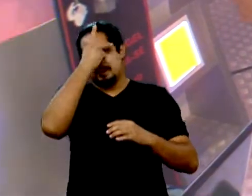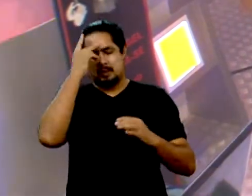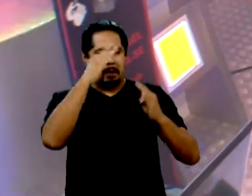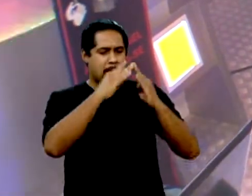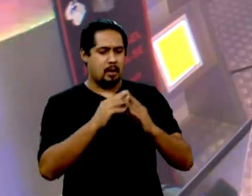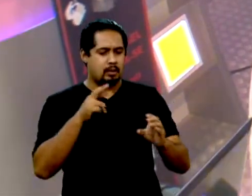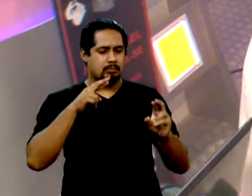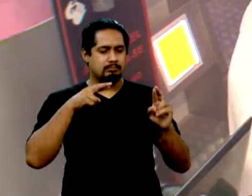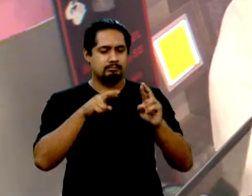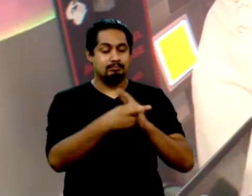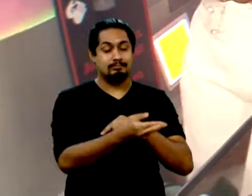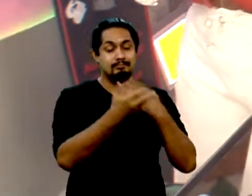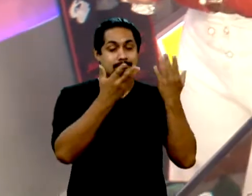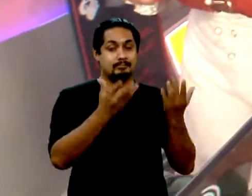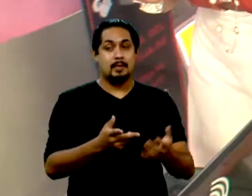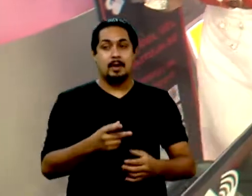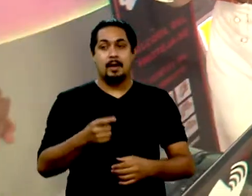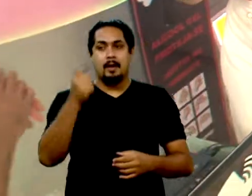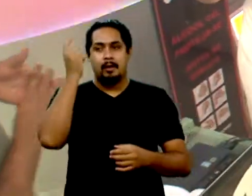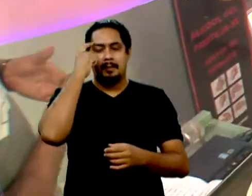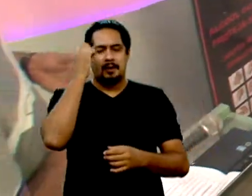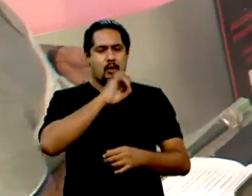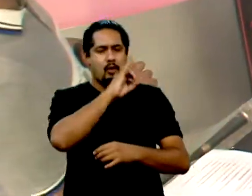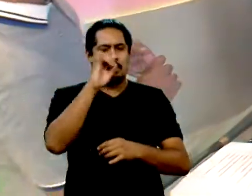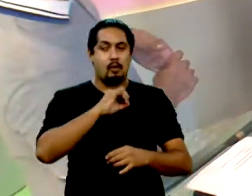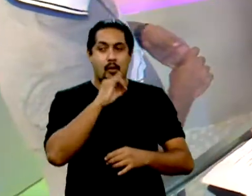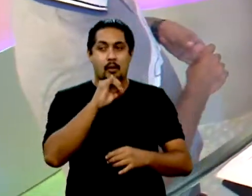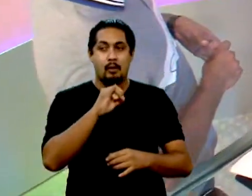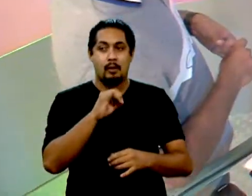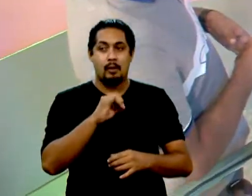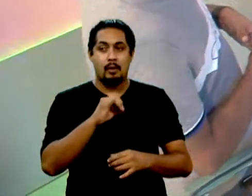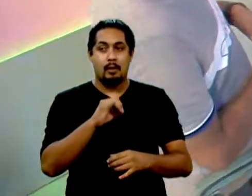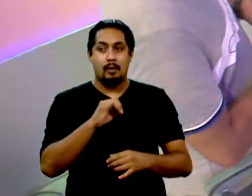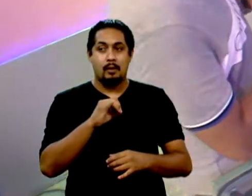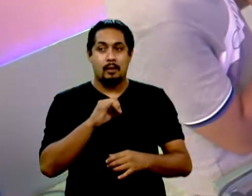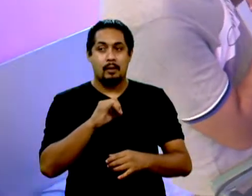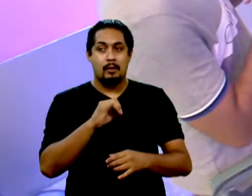eu já achei que ele ia mandar um alô pra alguém. Eu disse...